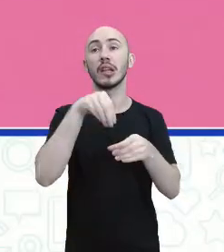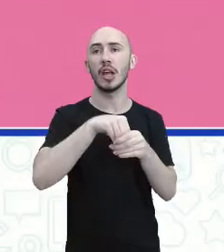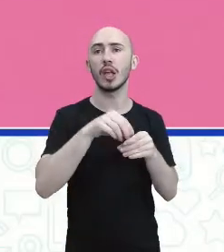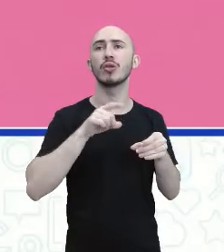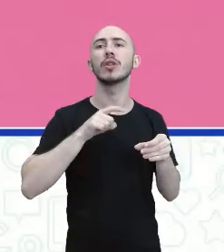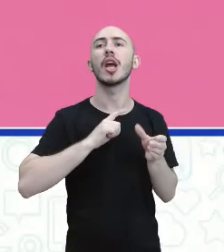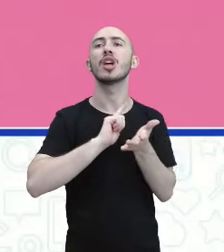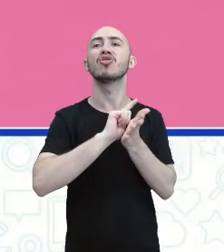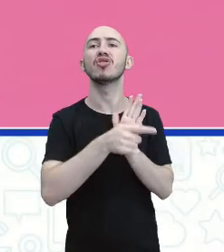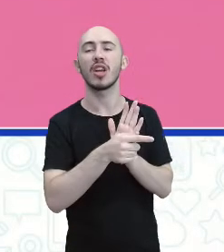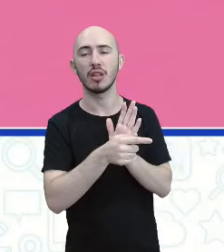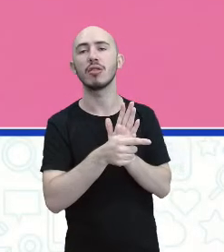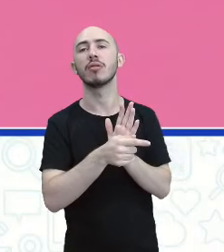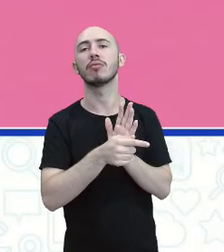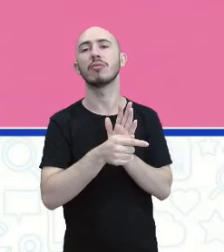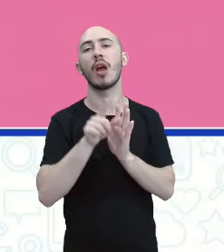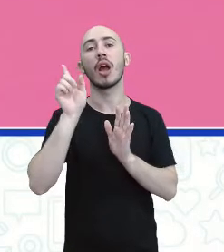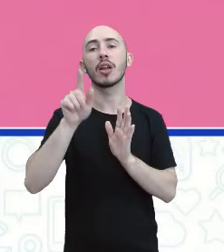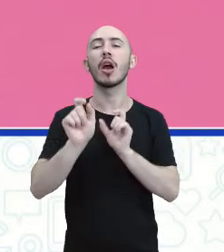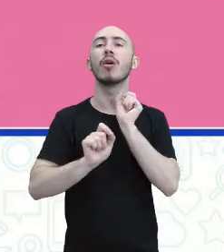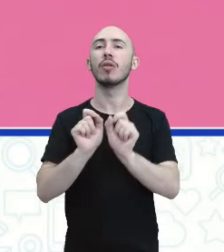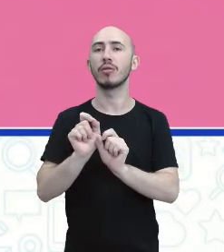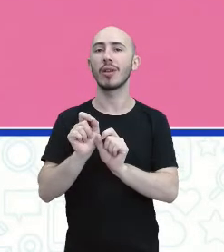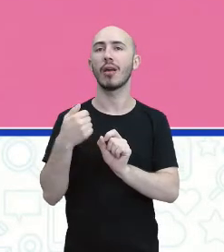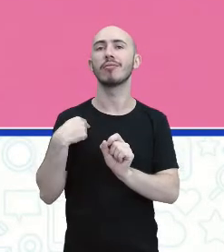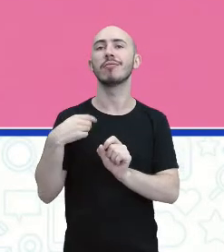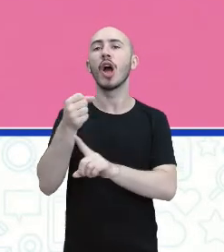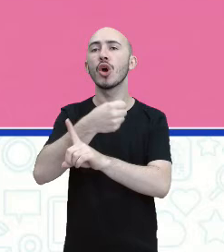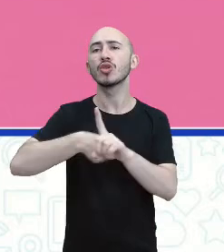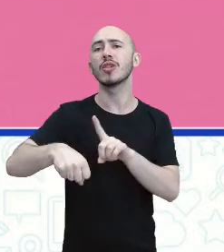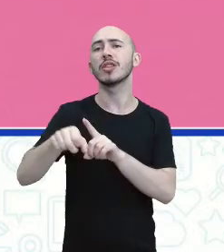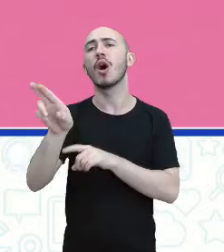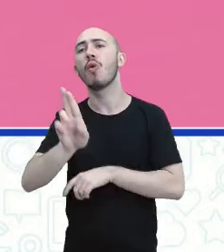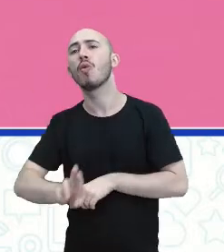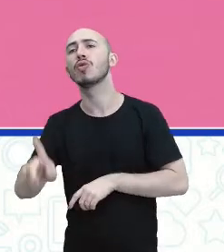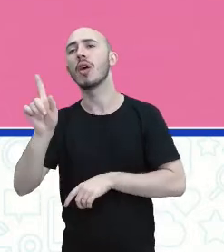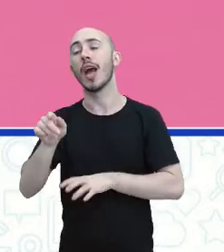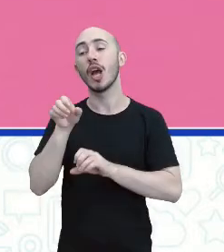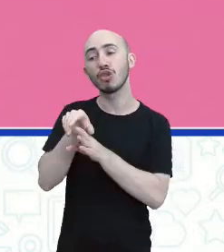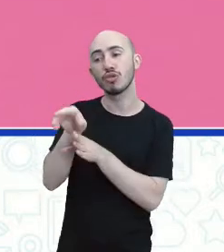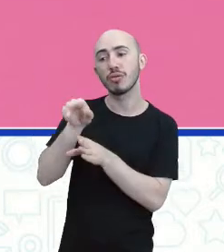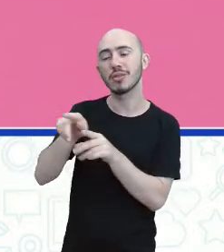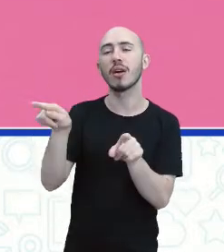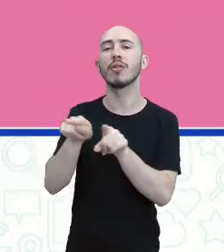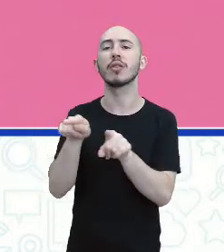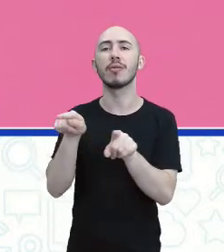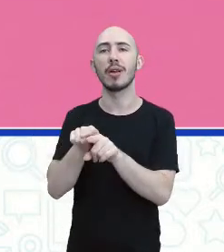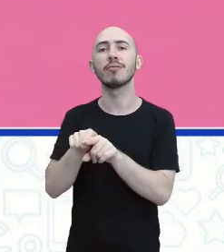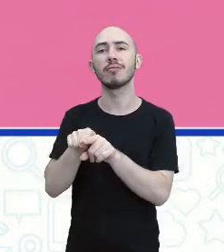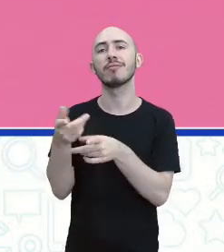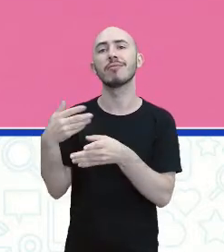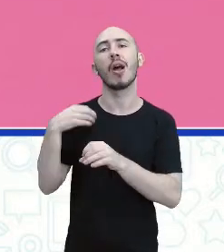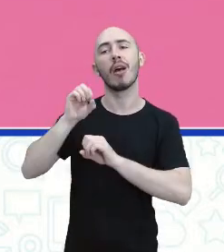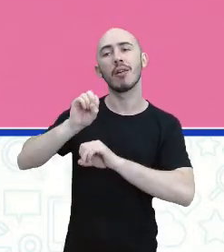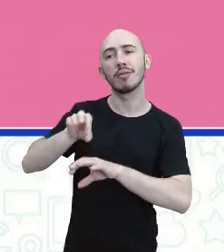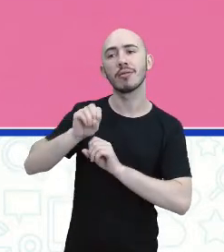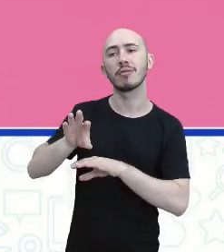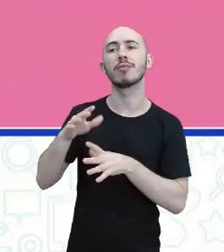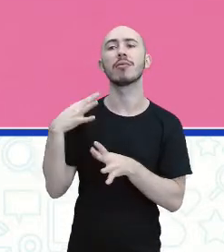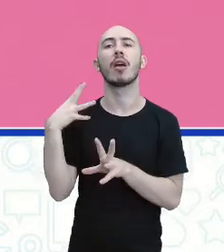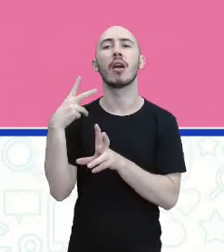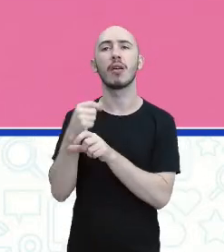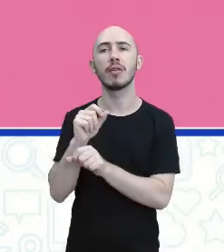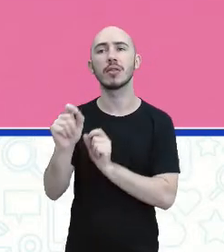gêneros cujo domínio social é o das instruções e prescrições, revisando